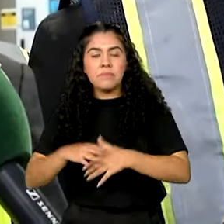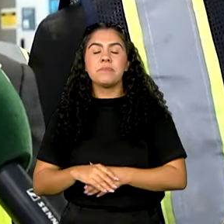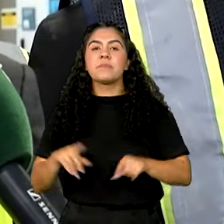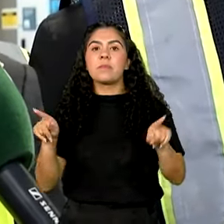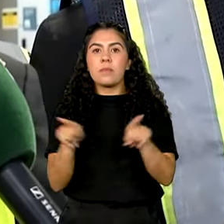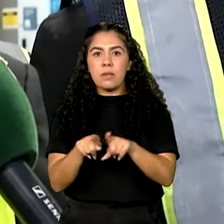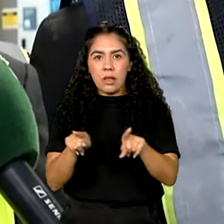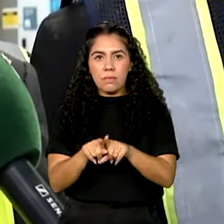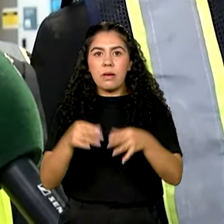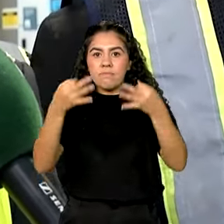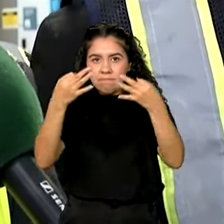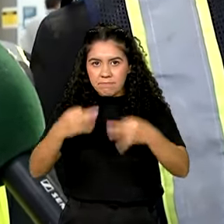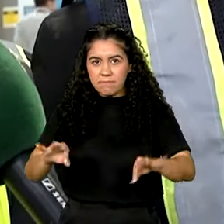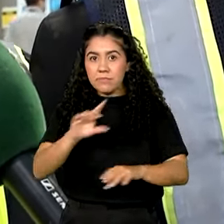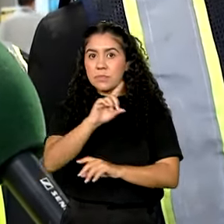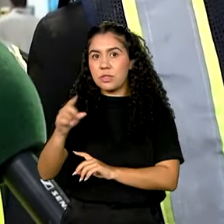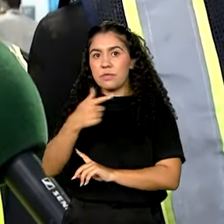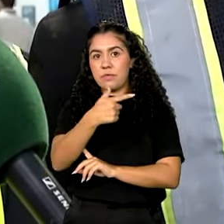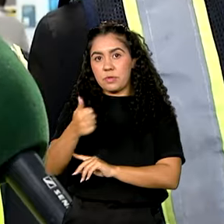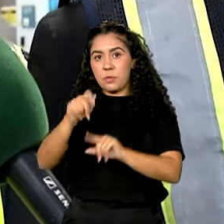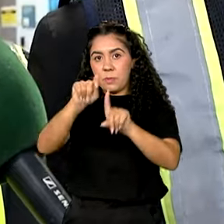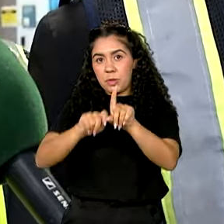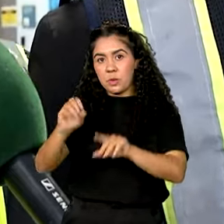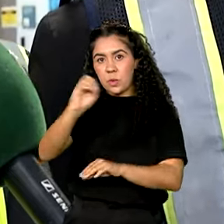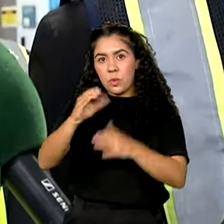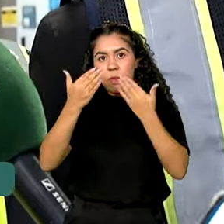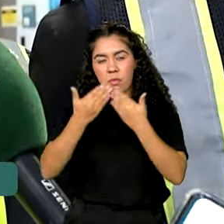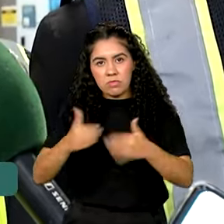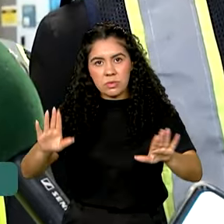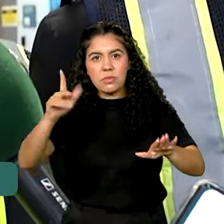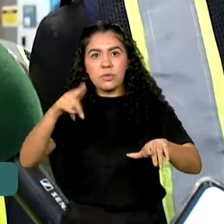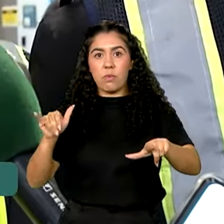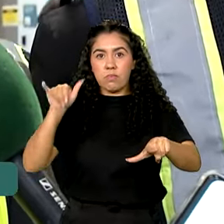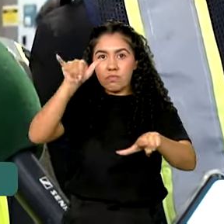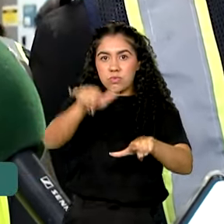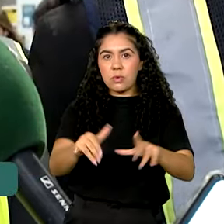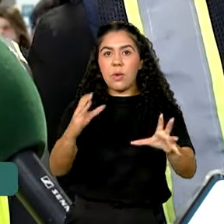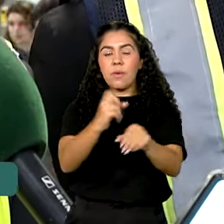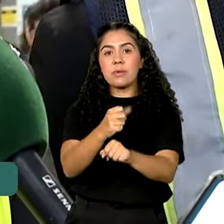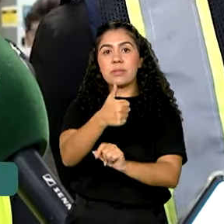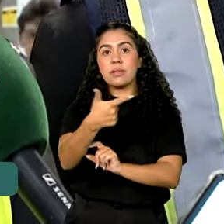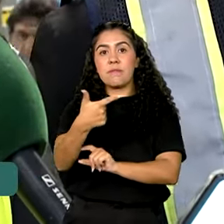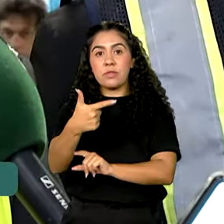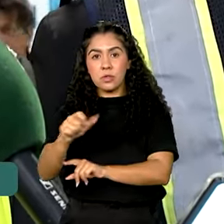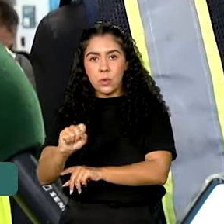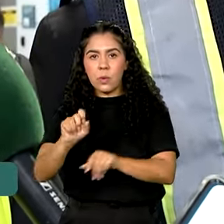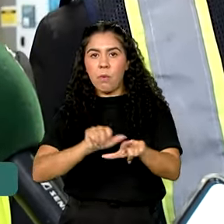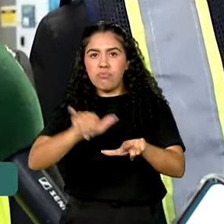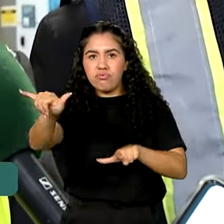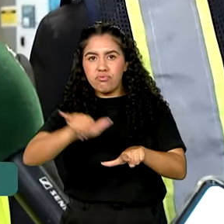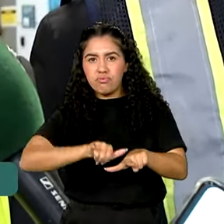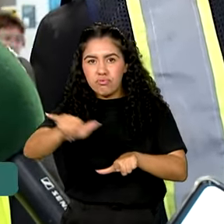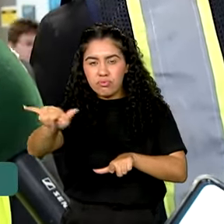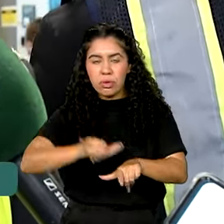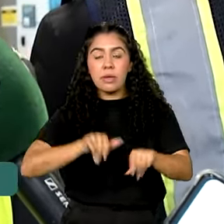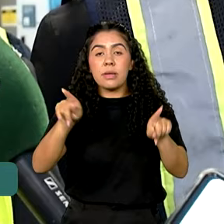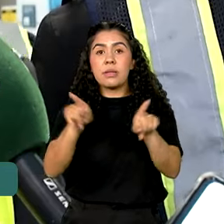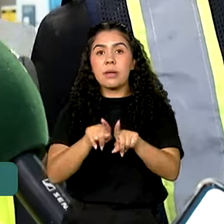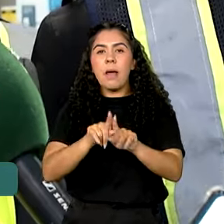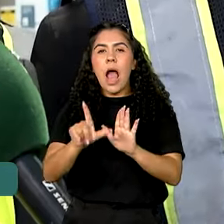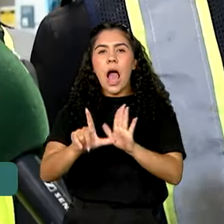reabertura do aeroporto no dia 21 de outubro, com 128 voos. E até dezembro, antes do